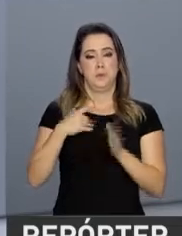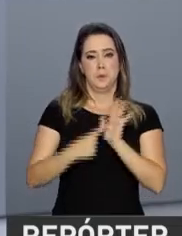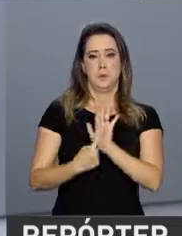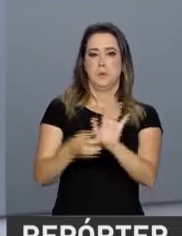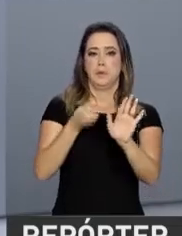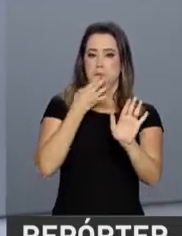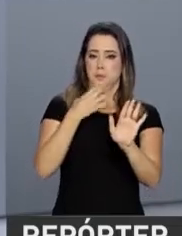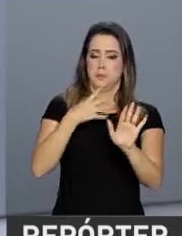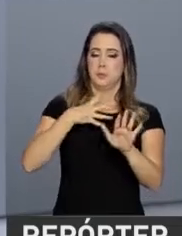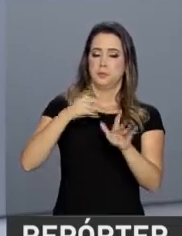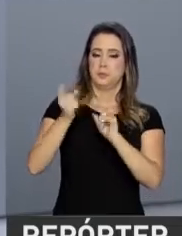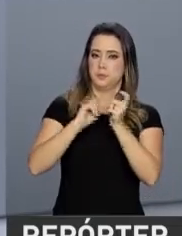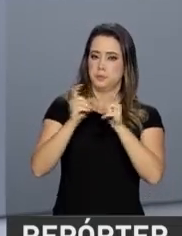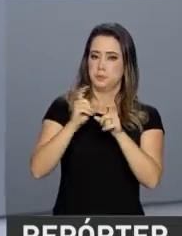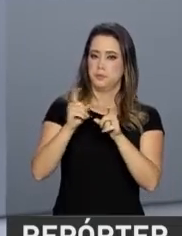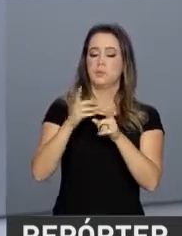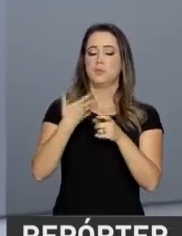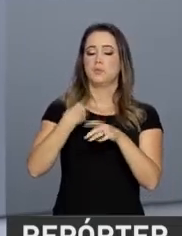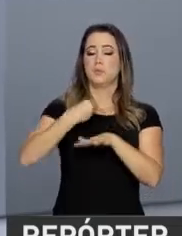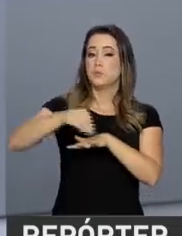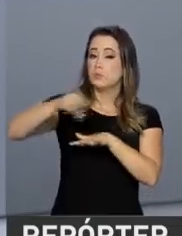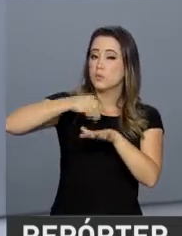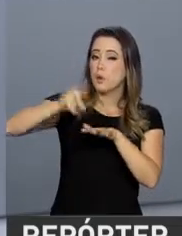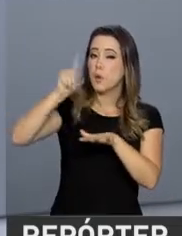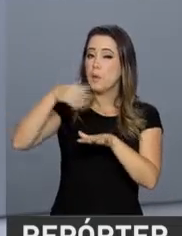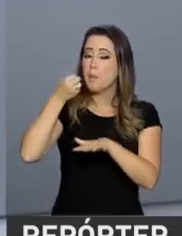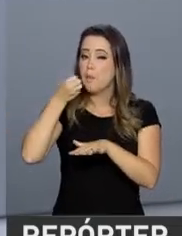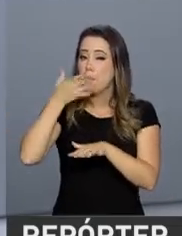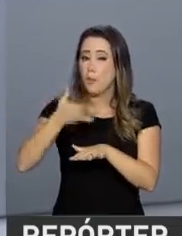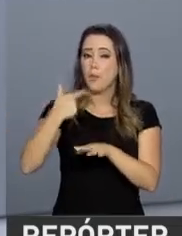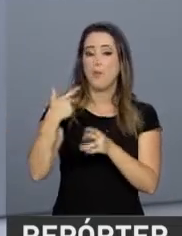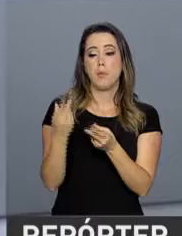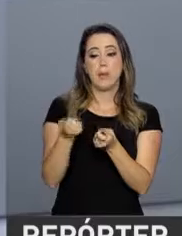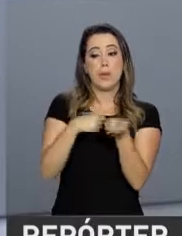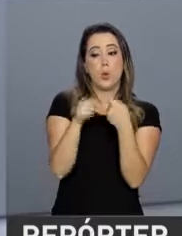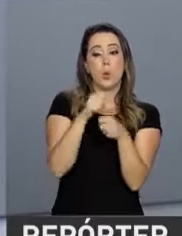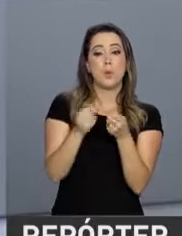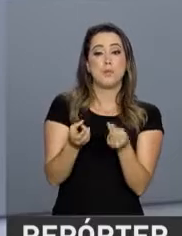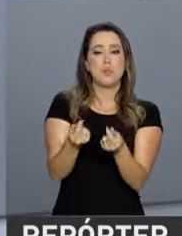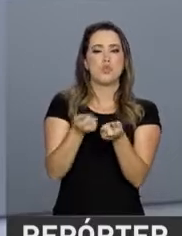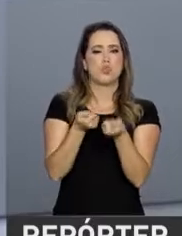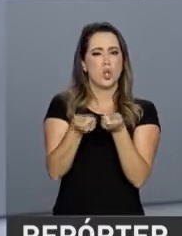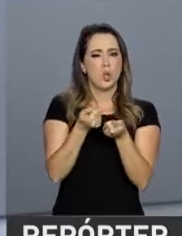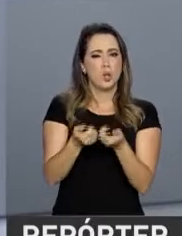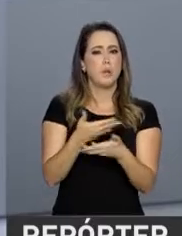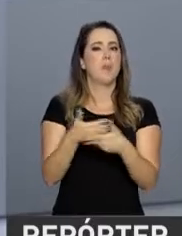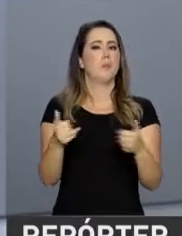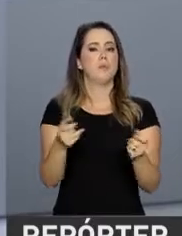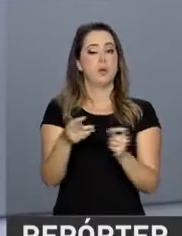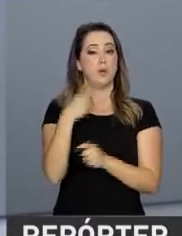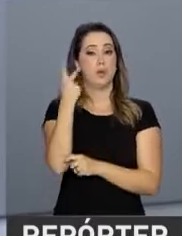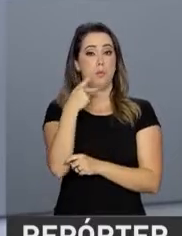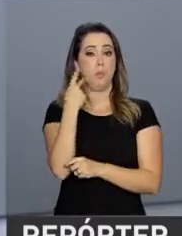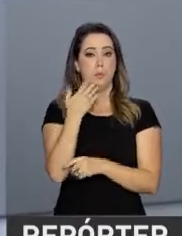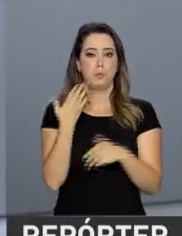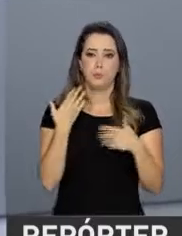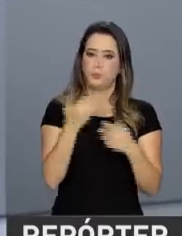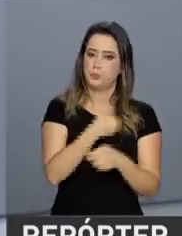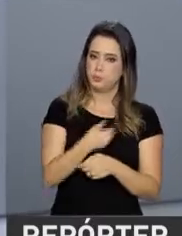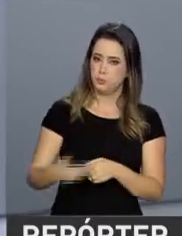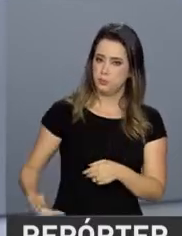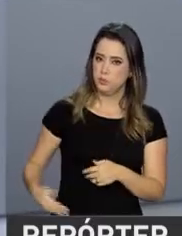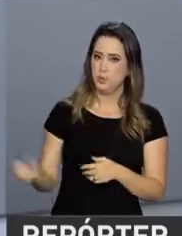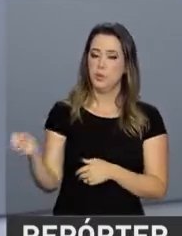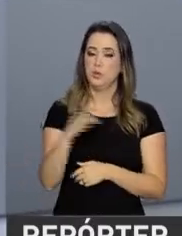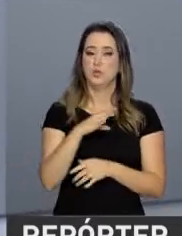informações tem sido importante para otimizar recursos e melhorar a execução das políticas públicas e uma nova plataforma